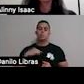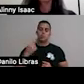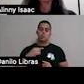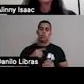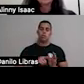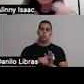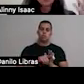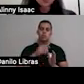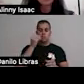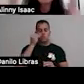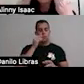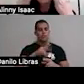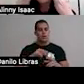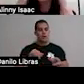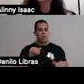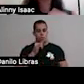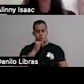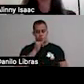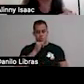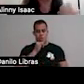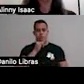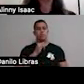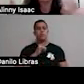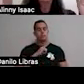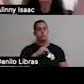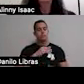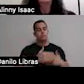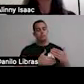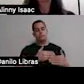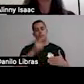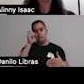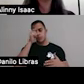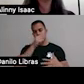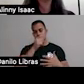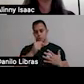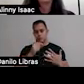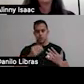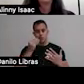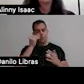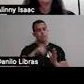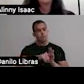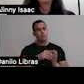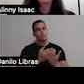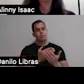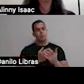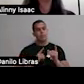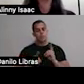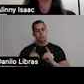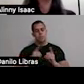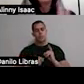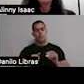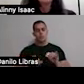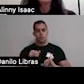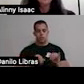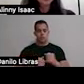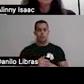aí a gente tivemos algumas dificuldades nesse meio do caminho para consolidar um modelo para estudar a depressão no nosso laboratório, e o modelo